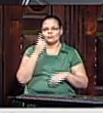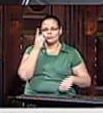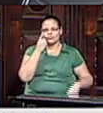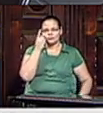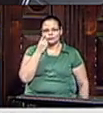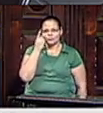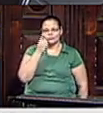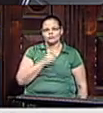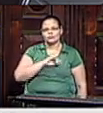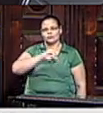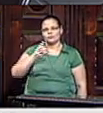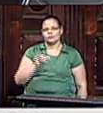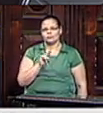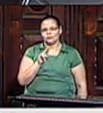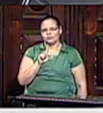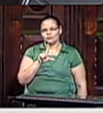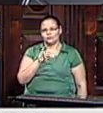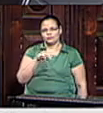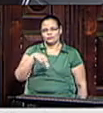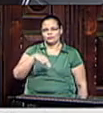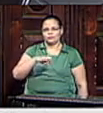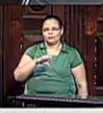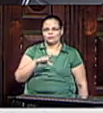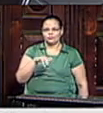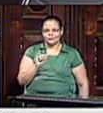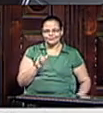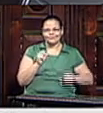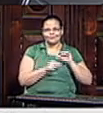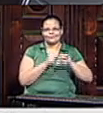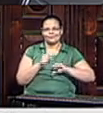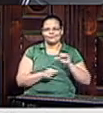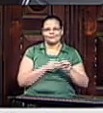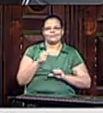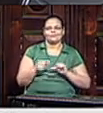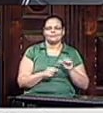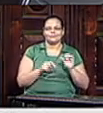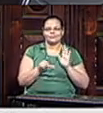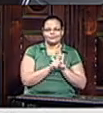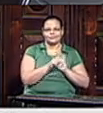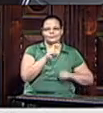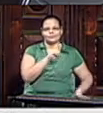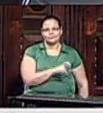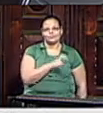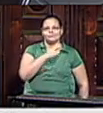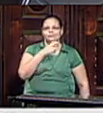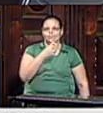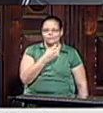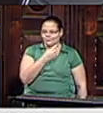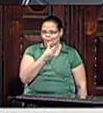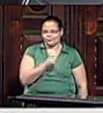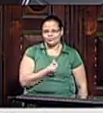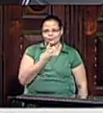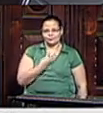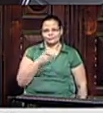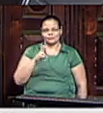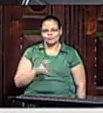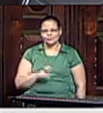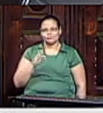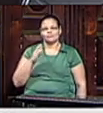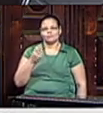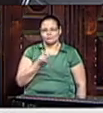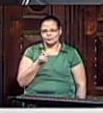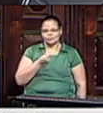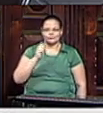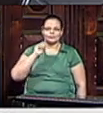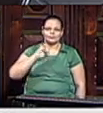Dr. Julianelli, que altera o anexo da lei 5.645 de 6 de janeiro de 2010, instituindo no calendário oficial